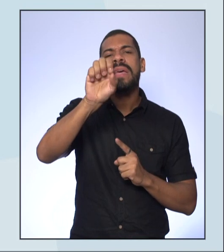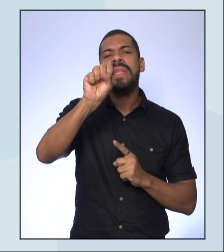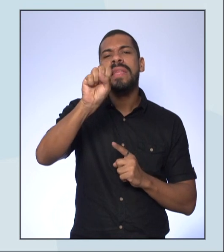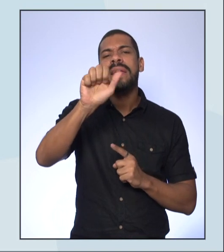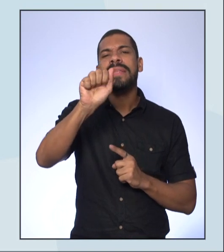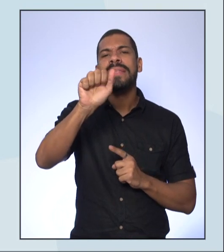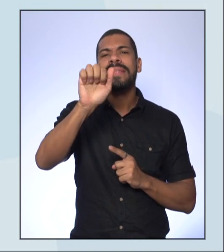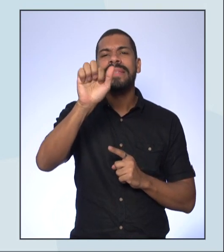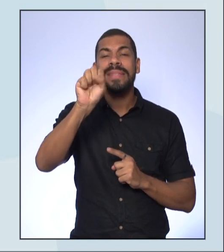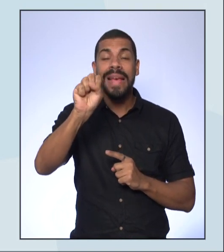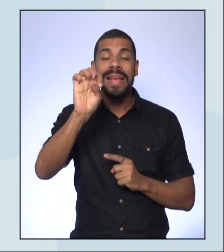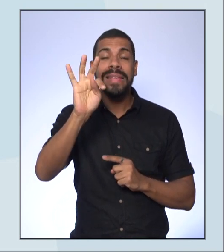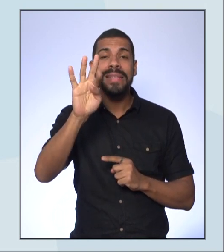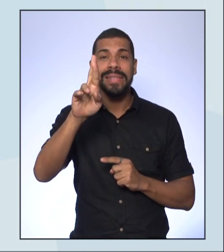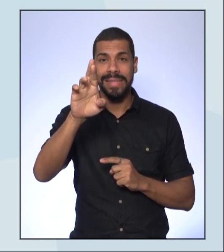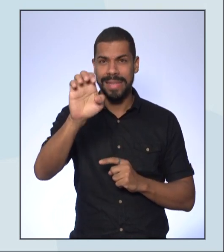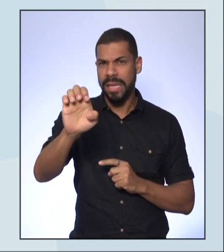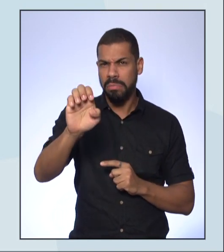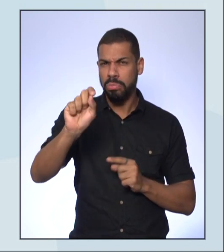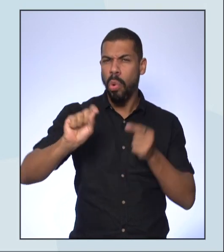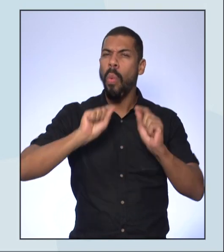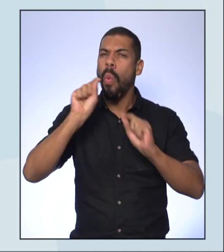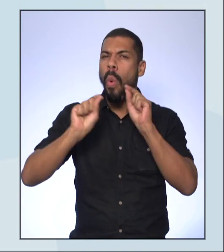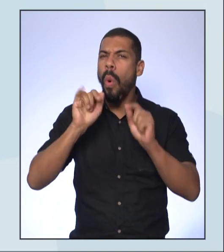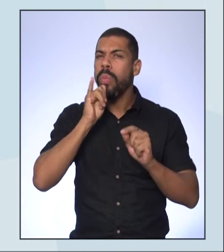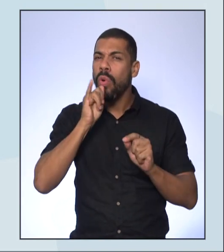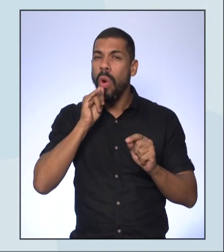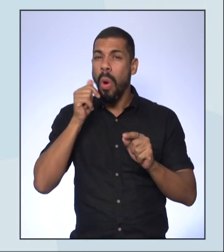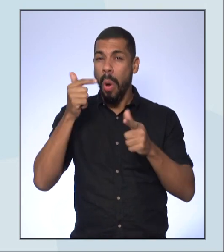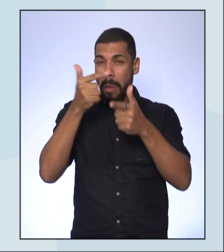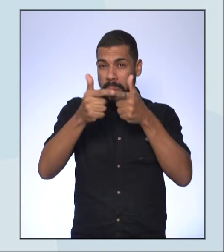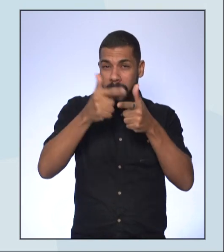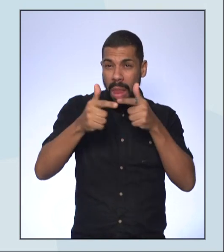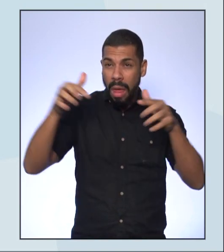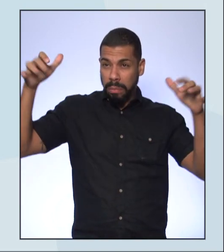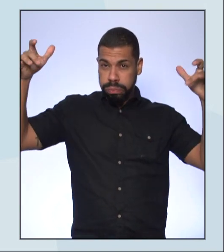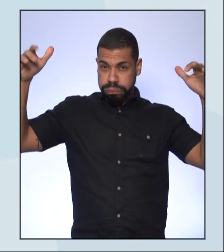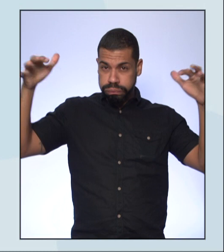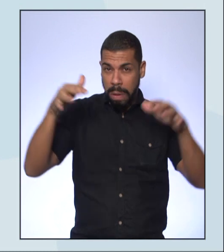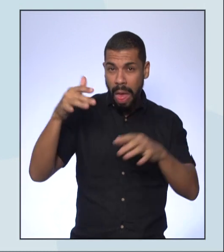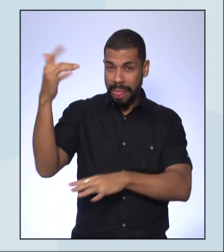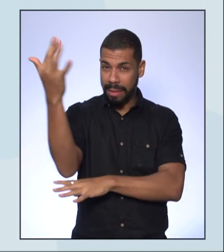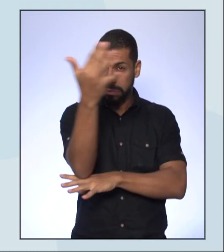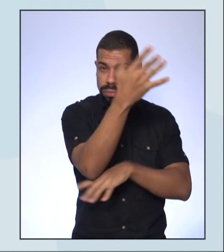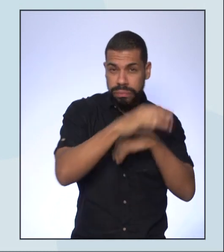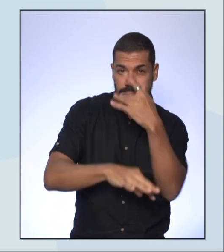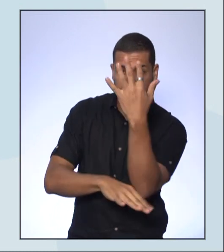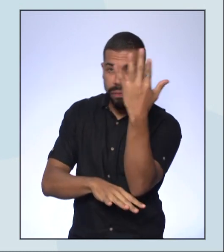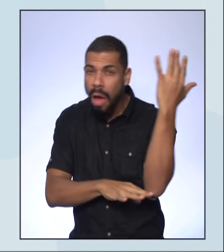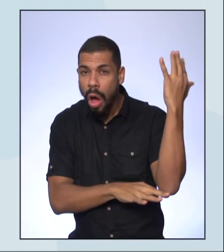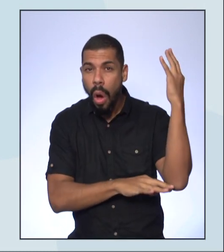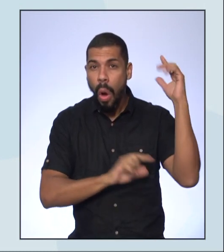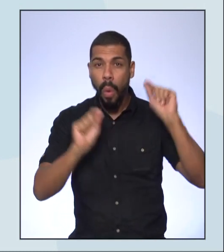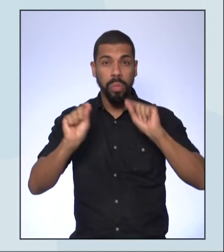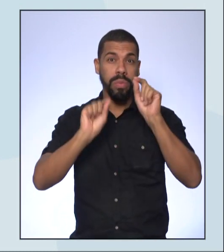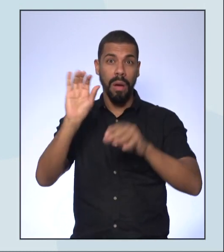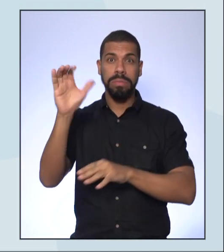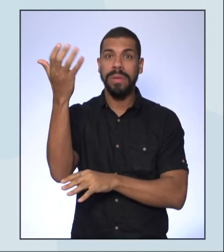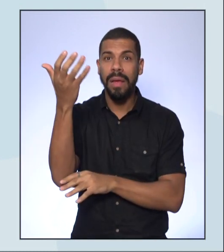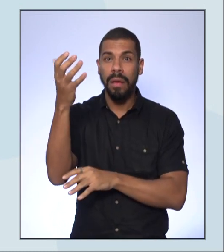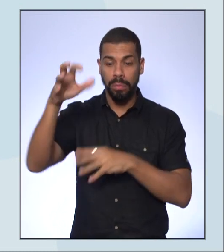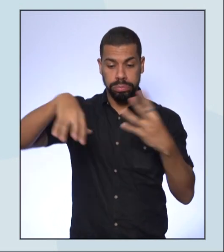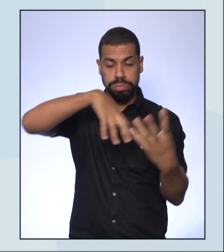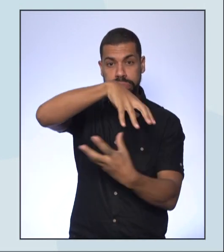definição de desastre, né? É o resultado de impacto de um fenômeno natural extremo ou intenso sobre um